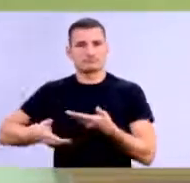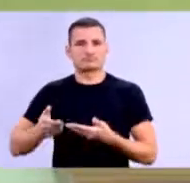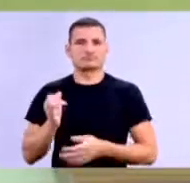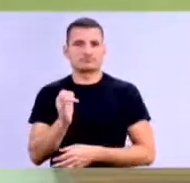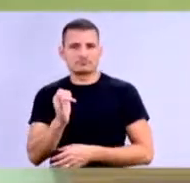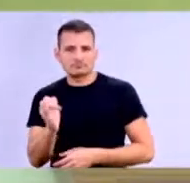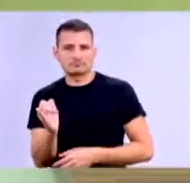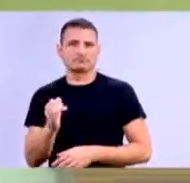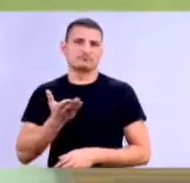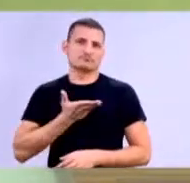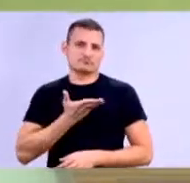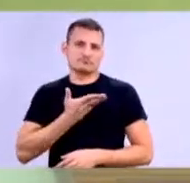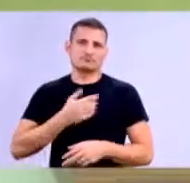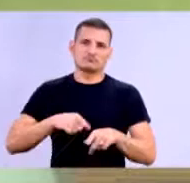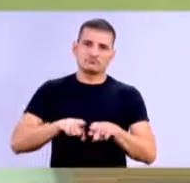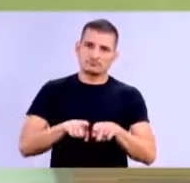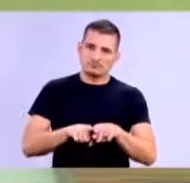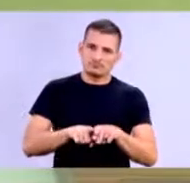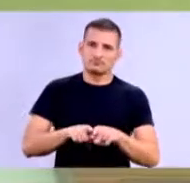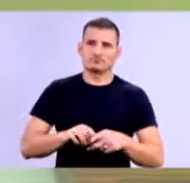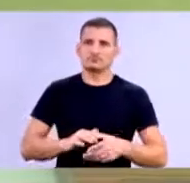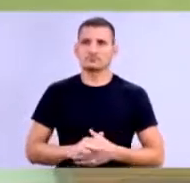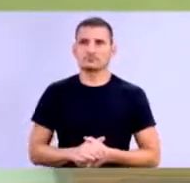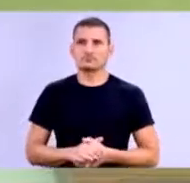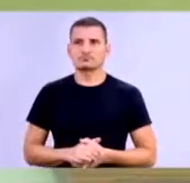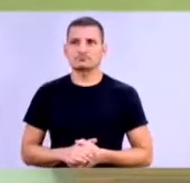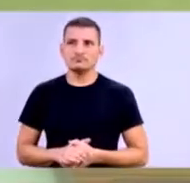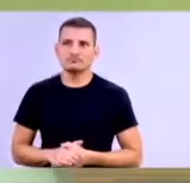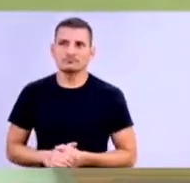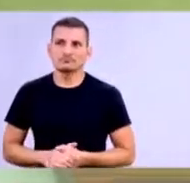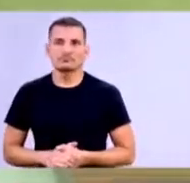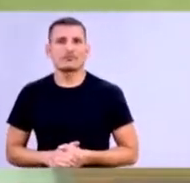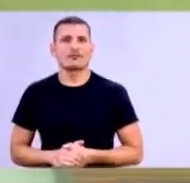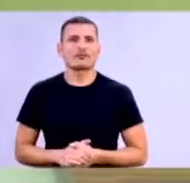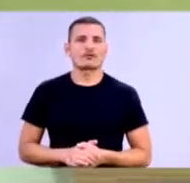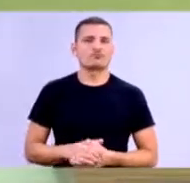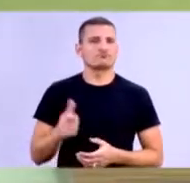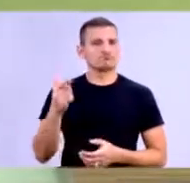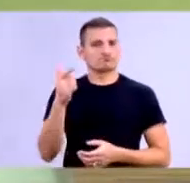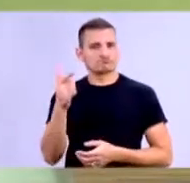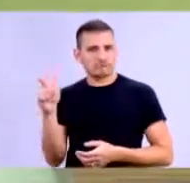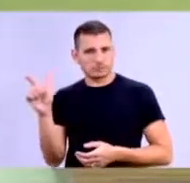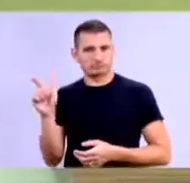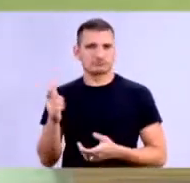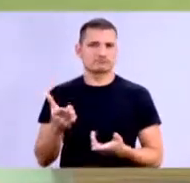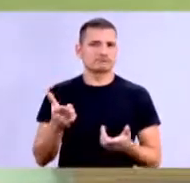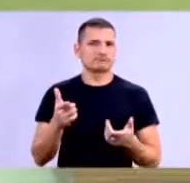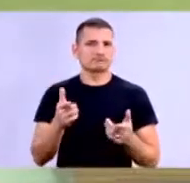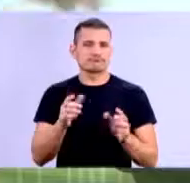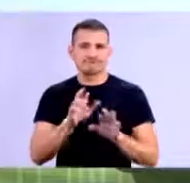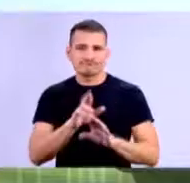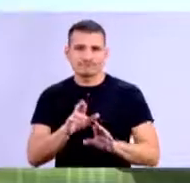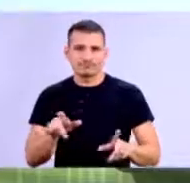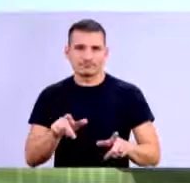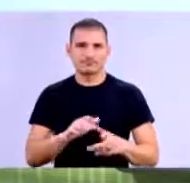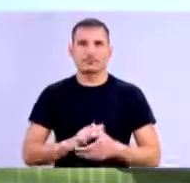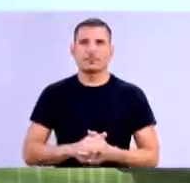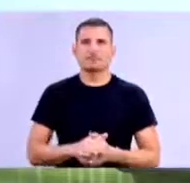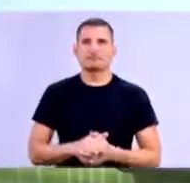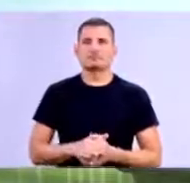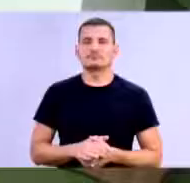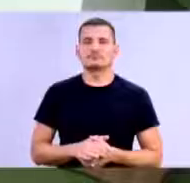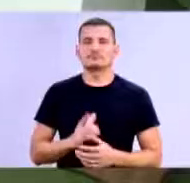seus pares, né, que dá uma outra estrutura a esse tipo de método. Já tem a